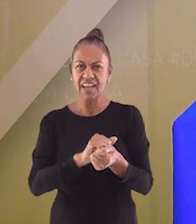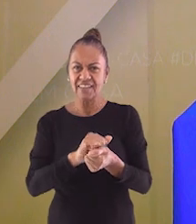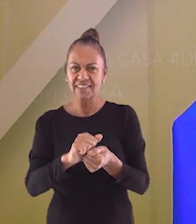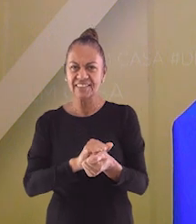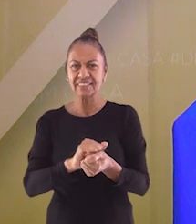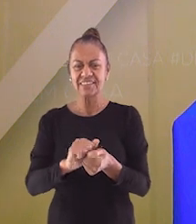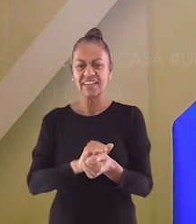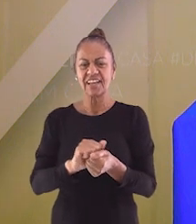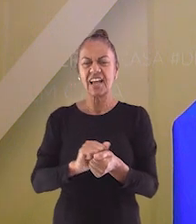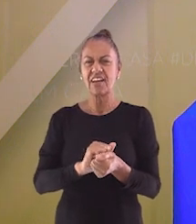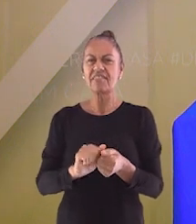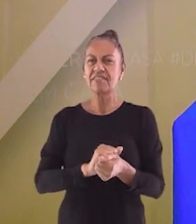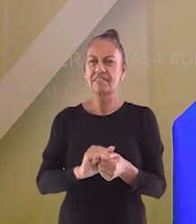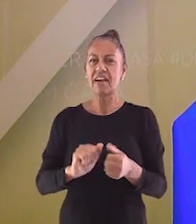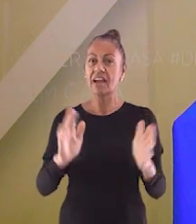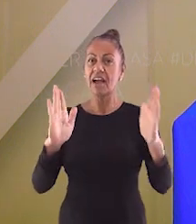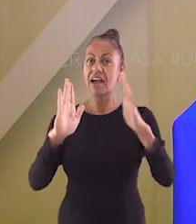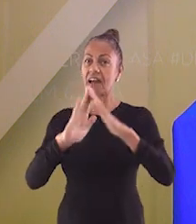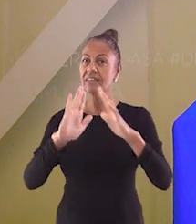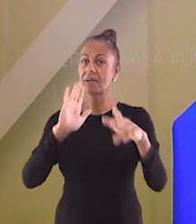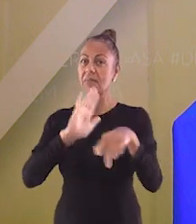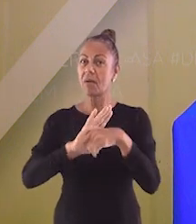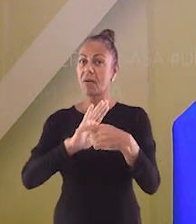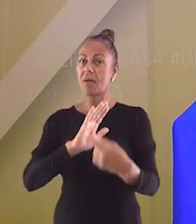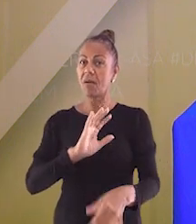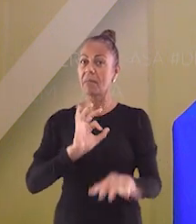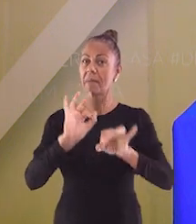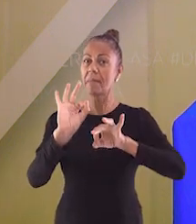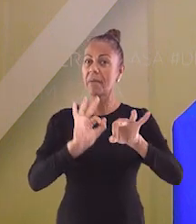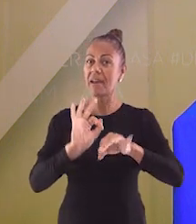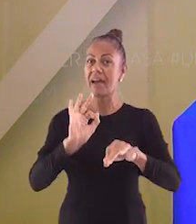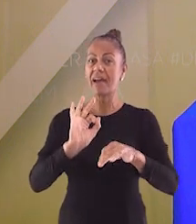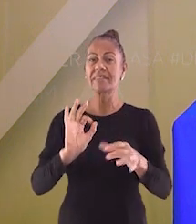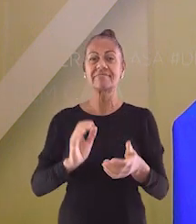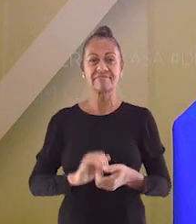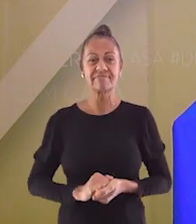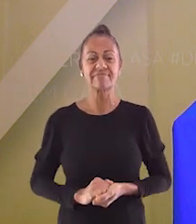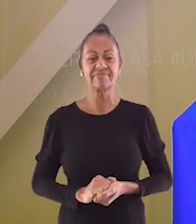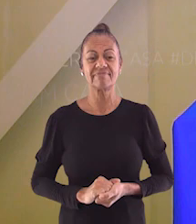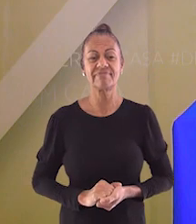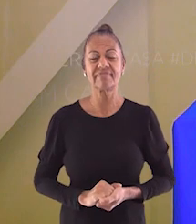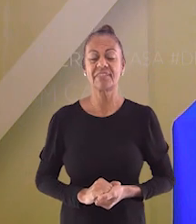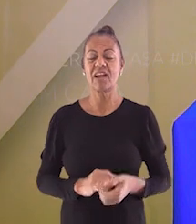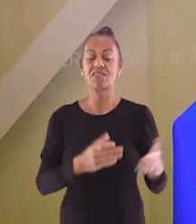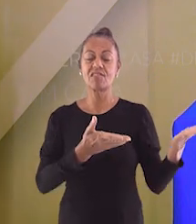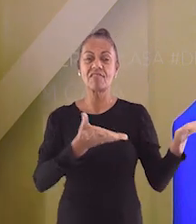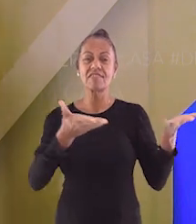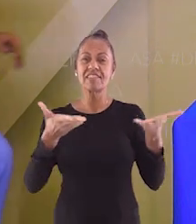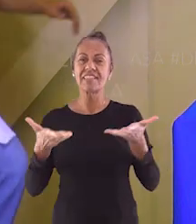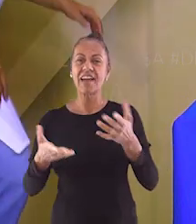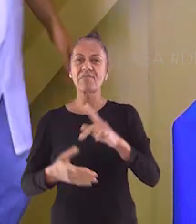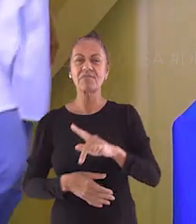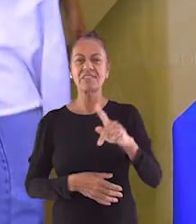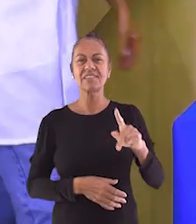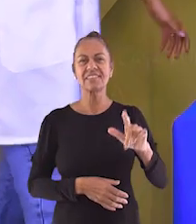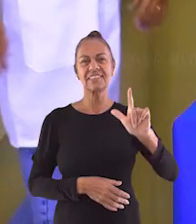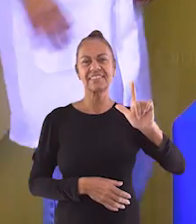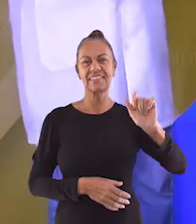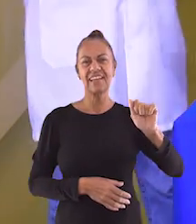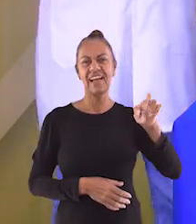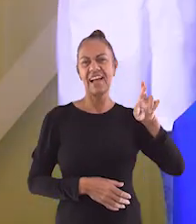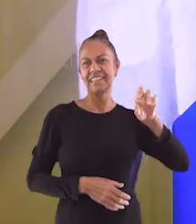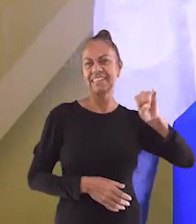econômica, como a fabricação de detergente caseiro, que a professora Larissa vai ensinar a gente a fazer hoje. Por favor, vem aqui, professora.